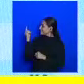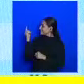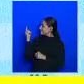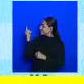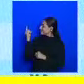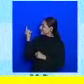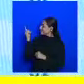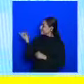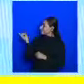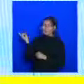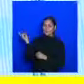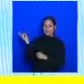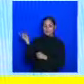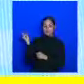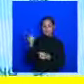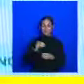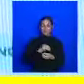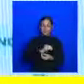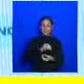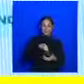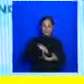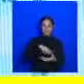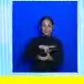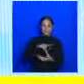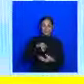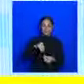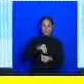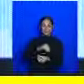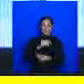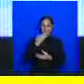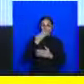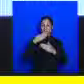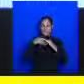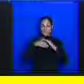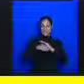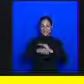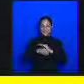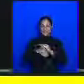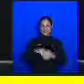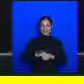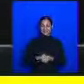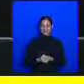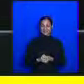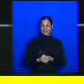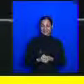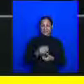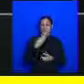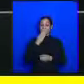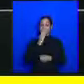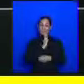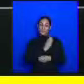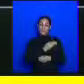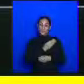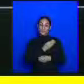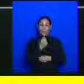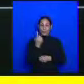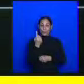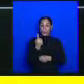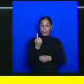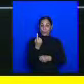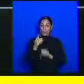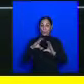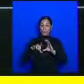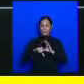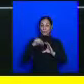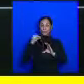valendo embaralhando o globo girando o Timemania é o time do coração apenas uma